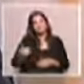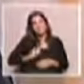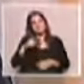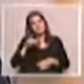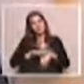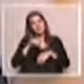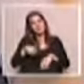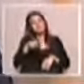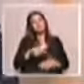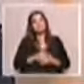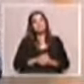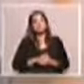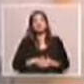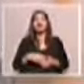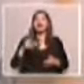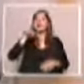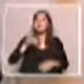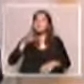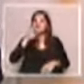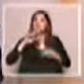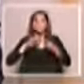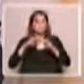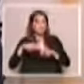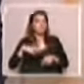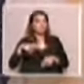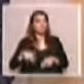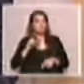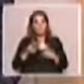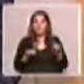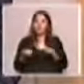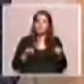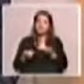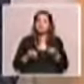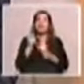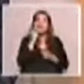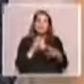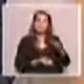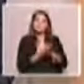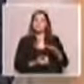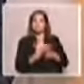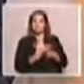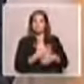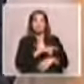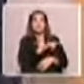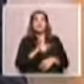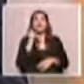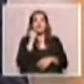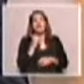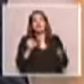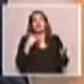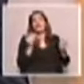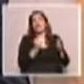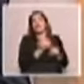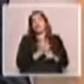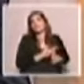é, quanto há um problema também em Portugal, é de organizarmos os produtores. Nós somos produtores todos de pequena escala. Nós,